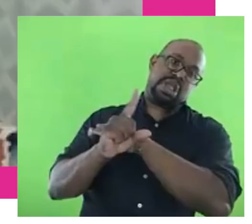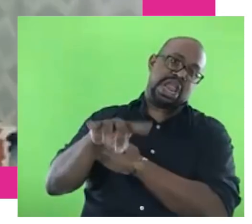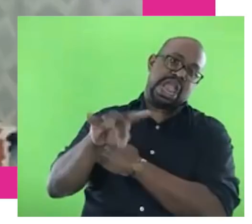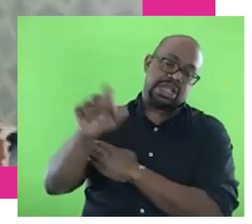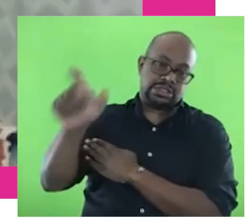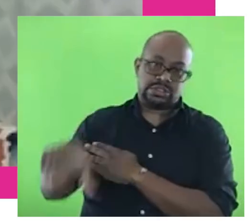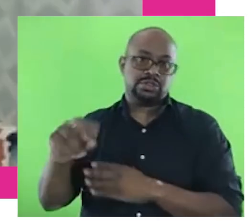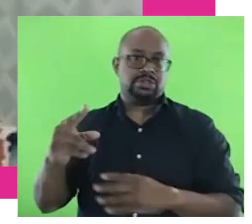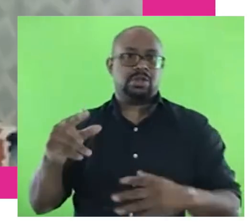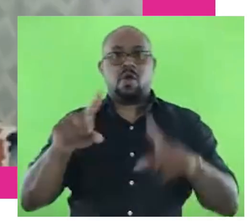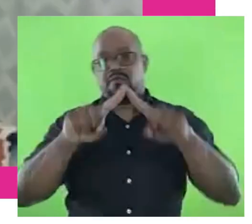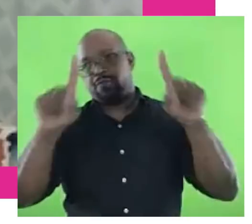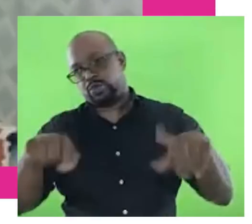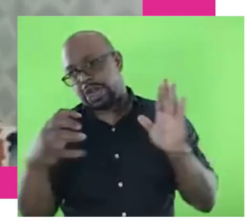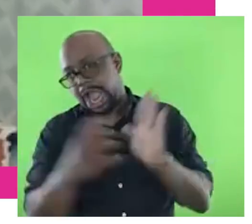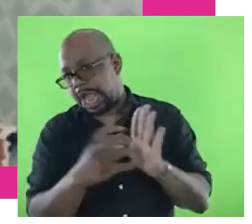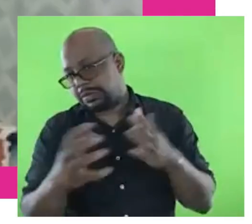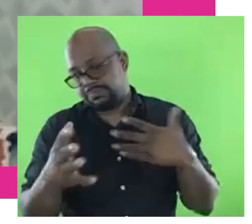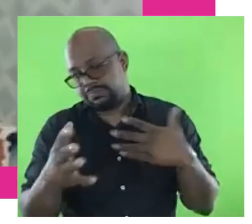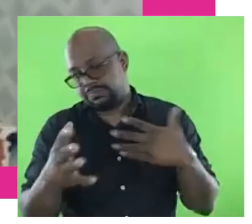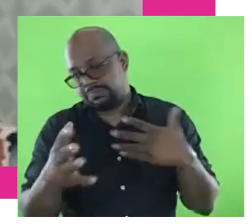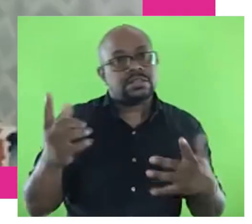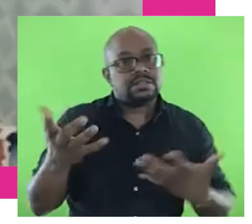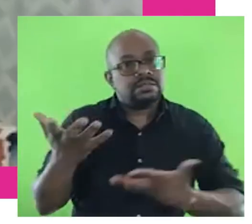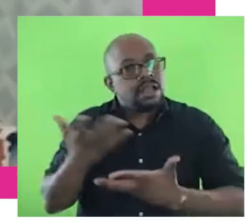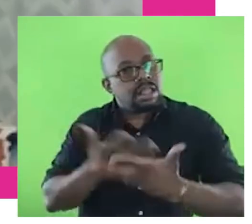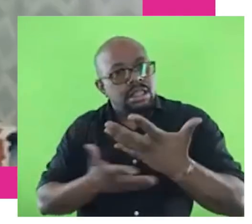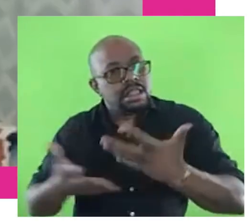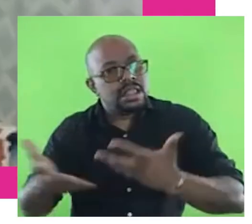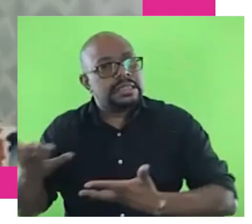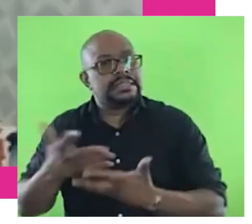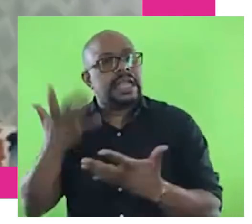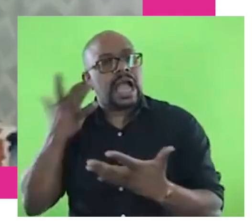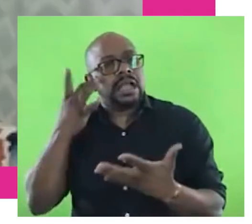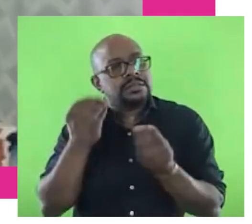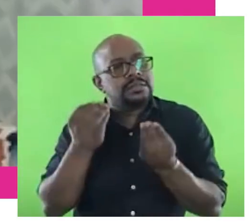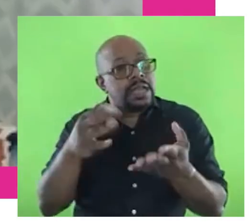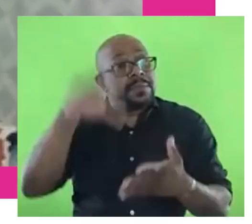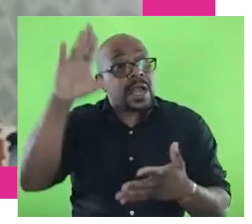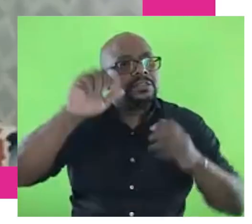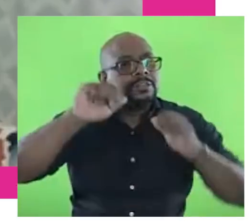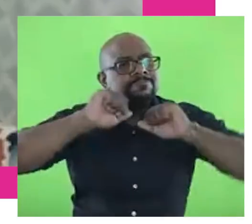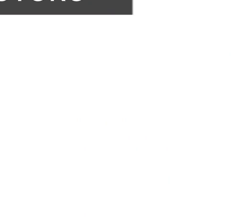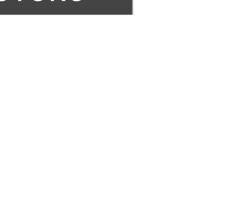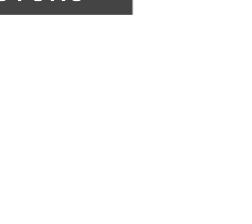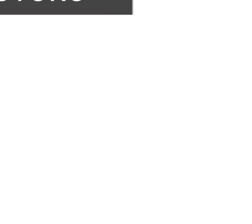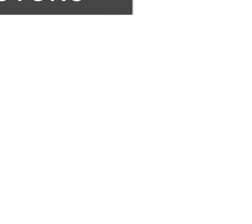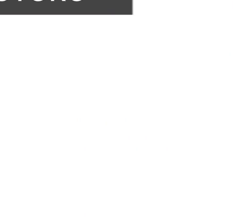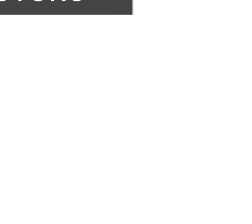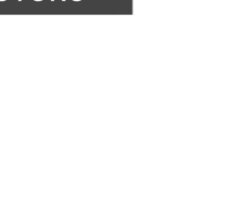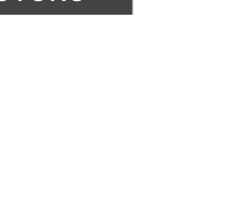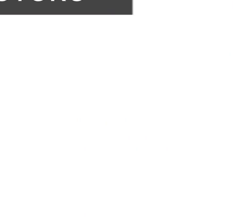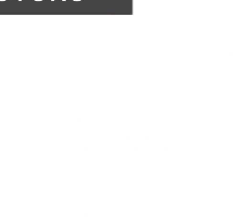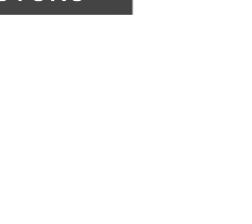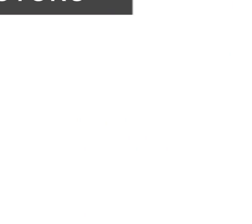cliente, um funcionário, enfim, seja lá quem for. Acho que traz mais transparência nessa relação.